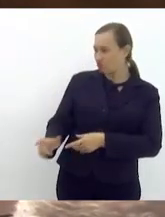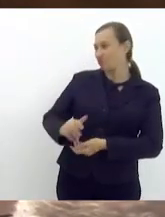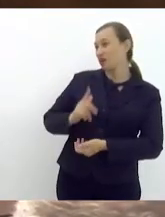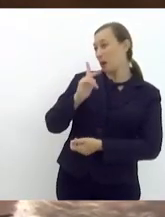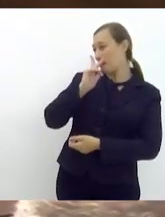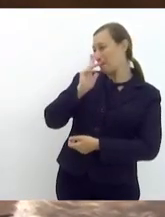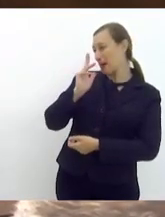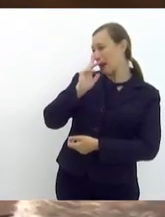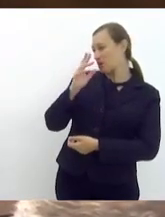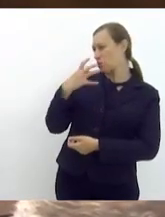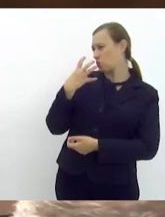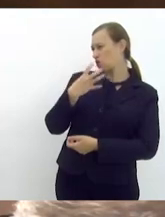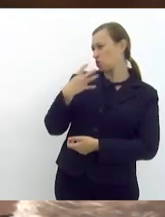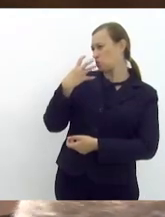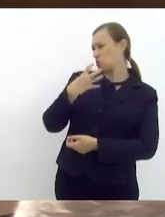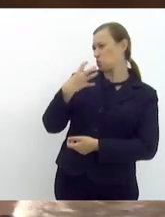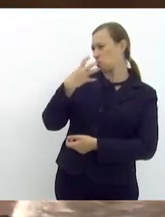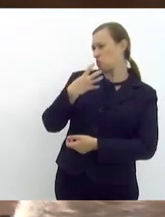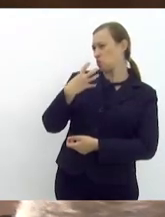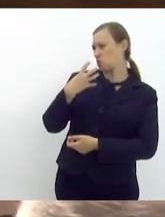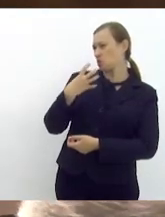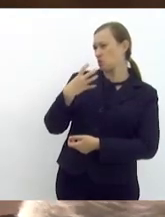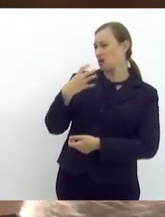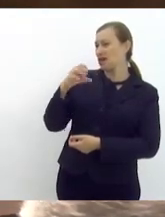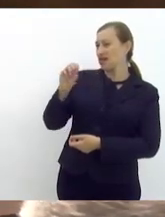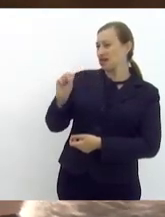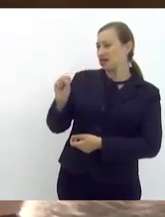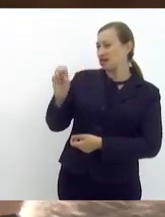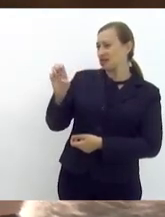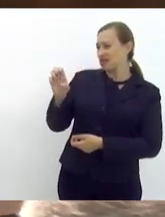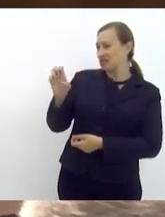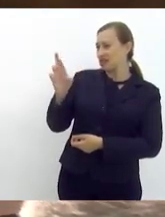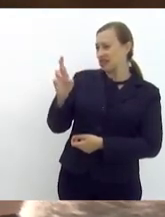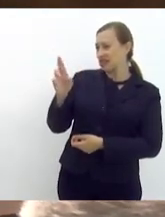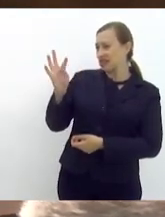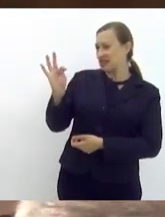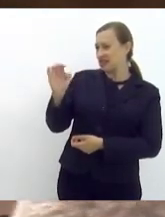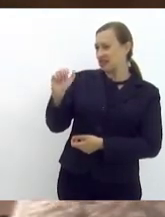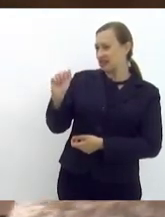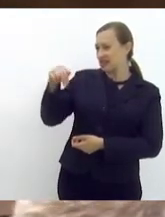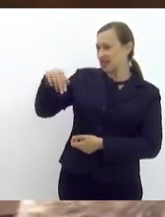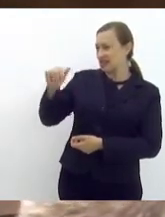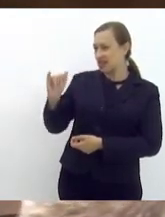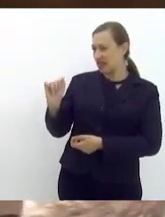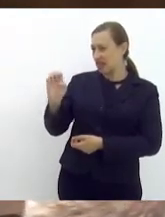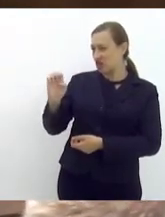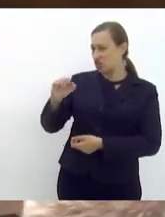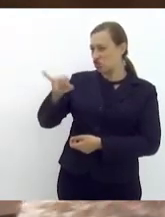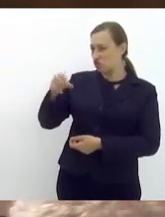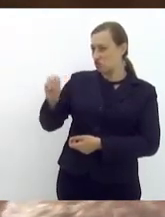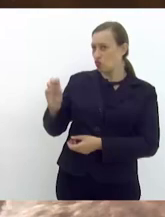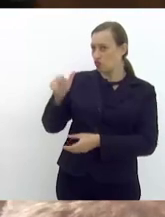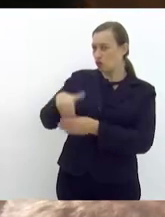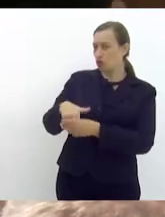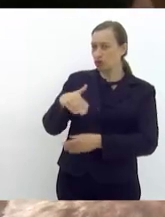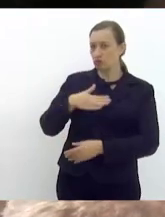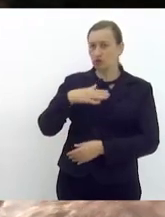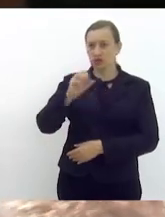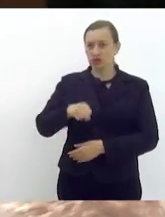um cantor sertanejo. Meu voto é sim.